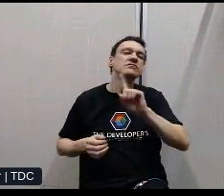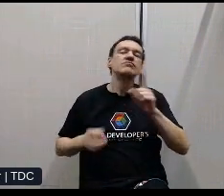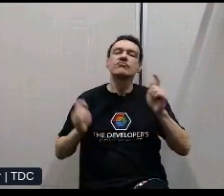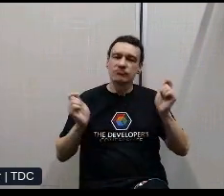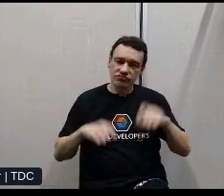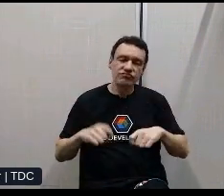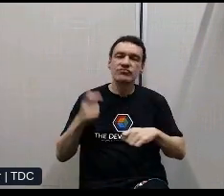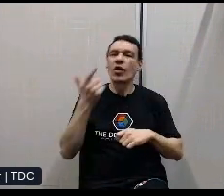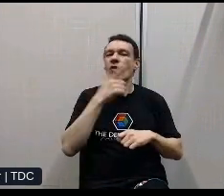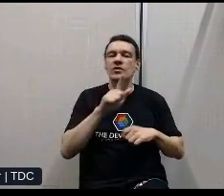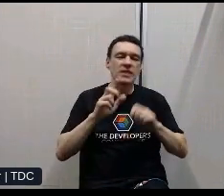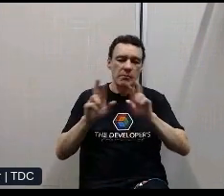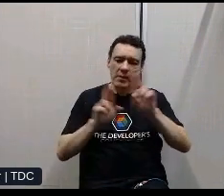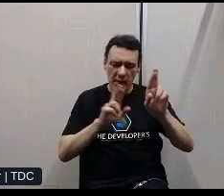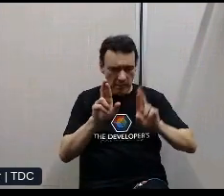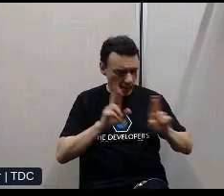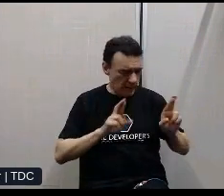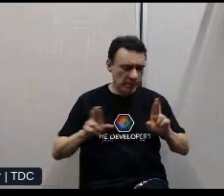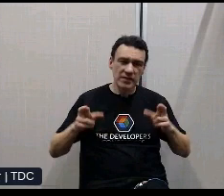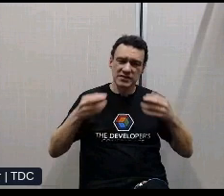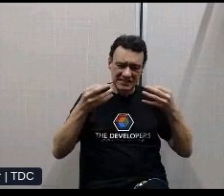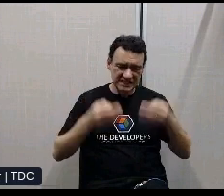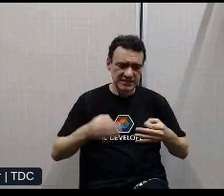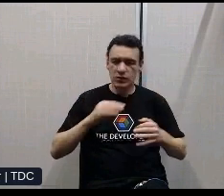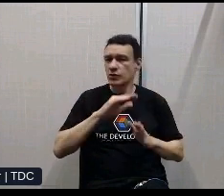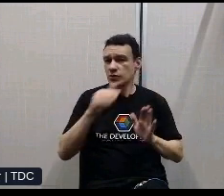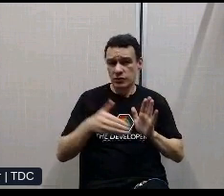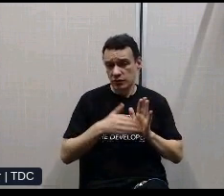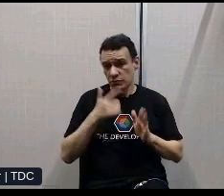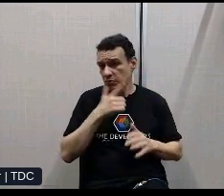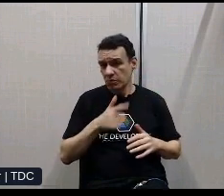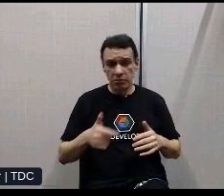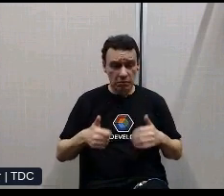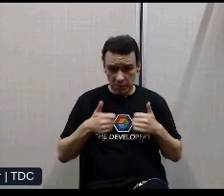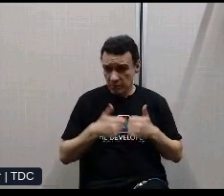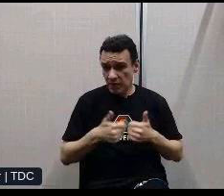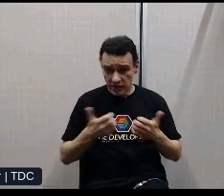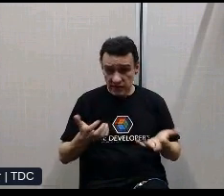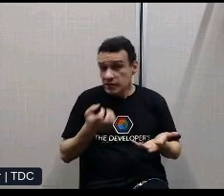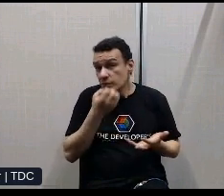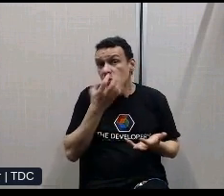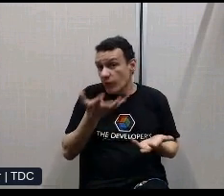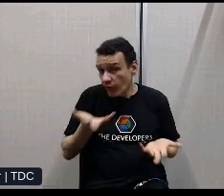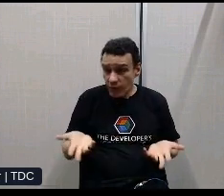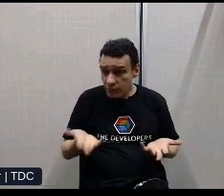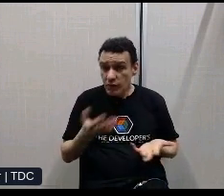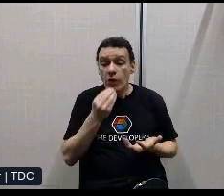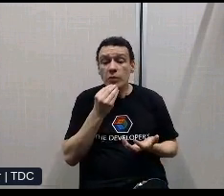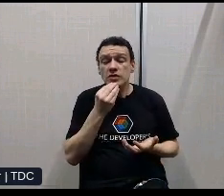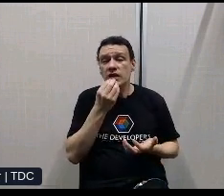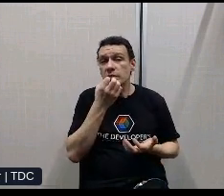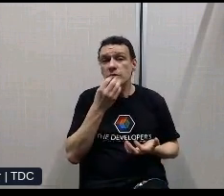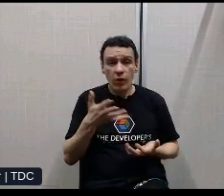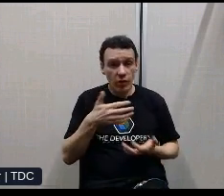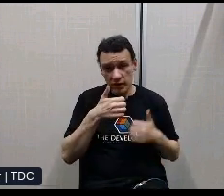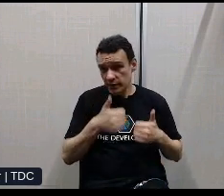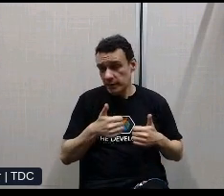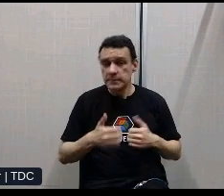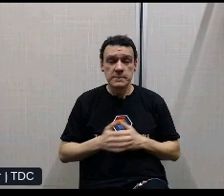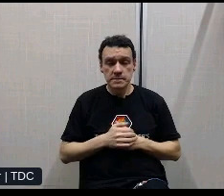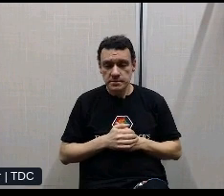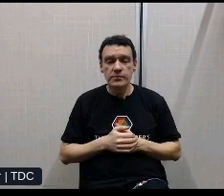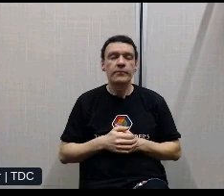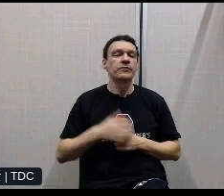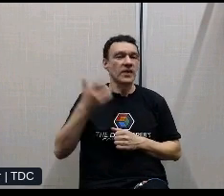forma remota. Então, isso também é uma vantagem, né? Uma oportunidade. E, por fim, gente, eu trago